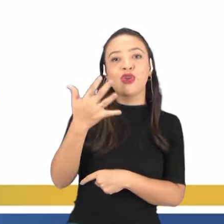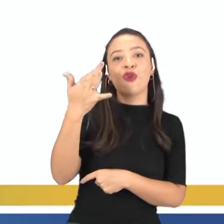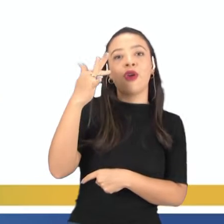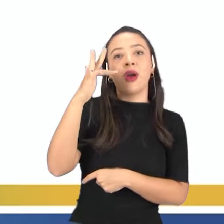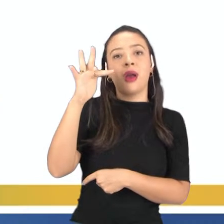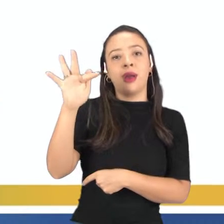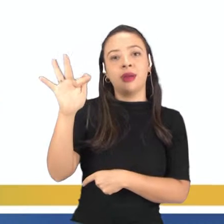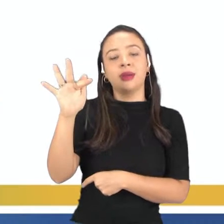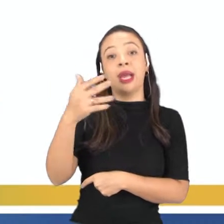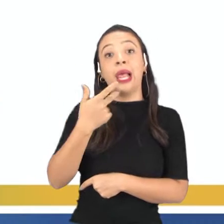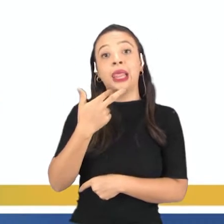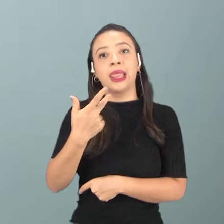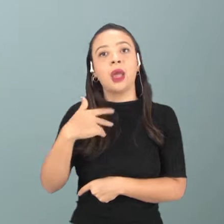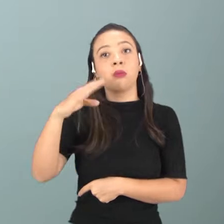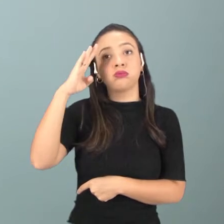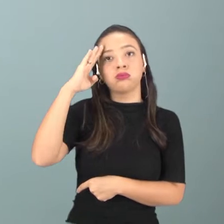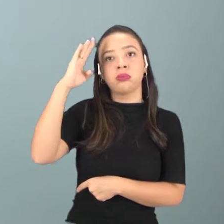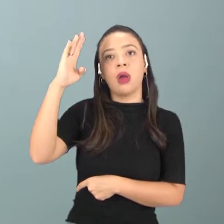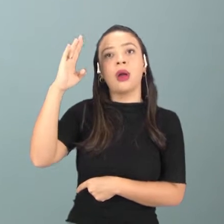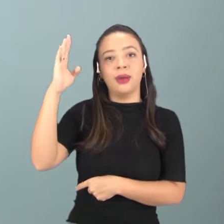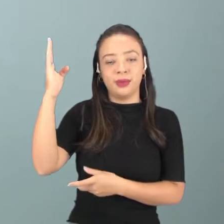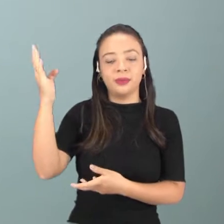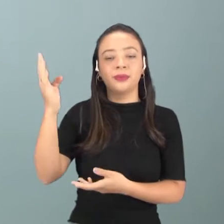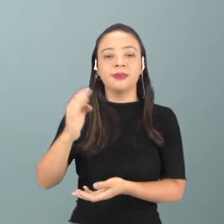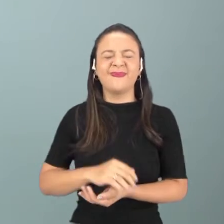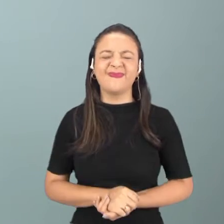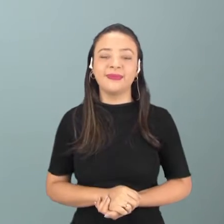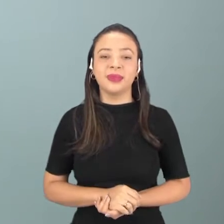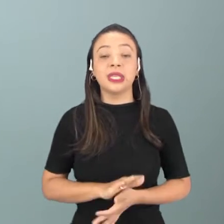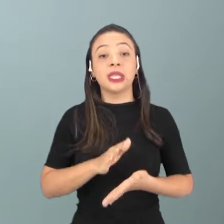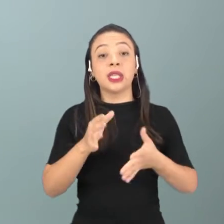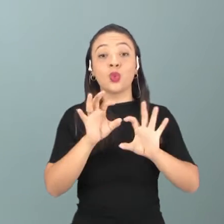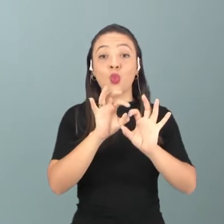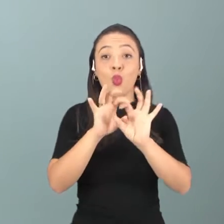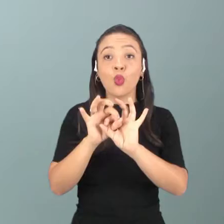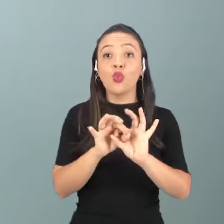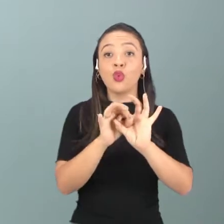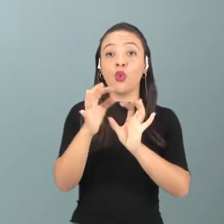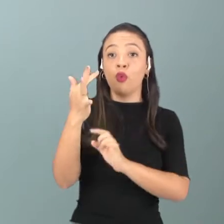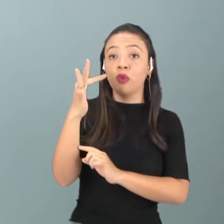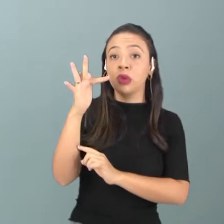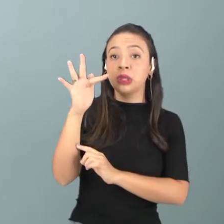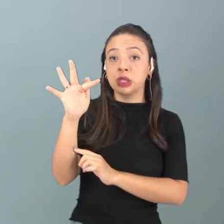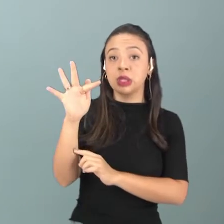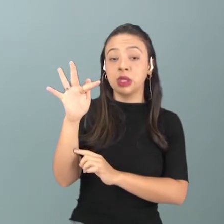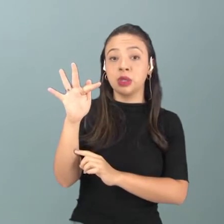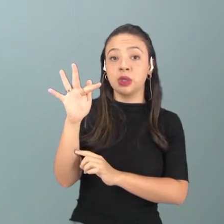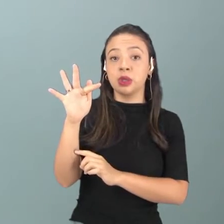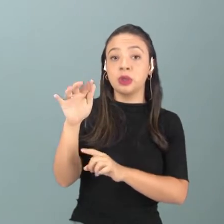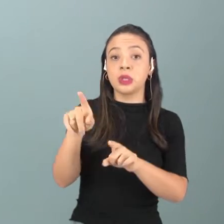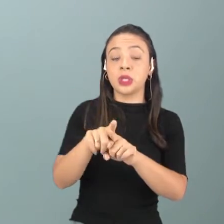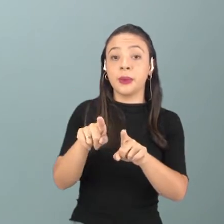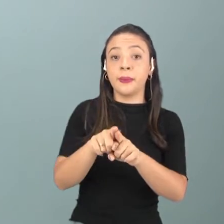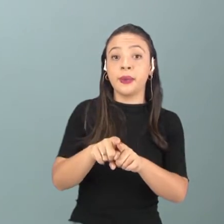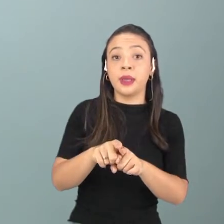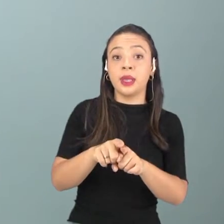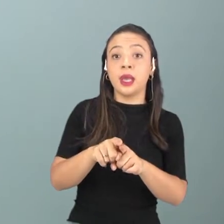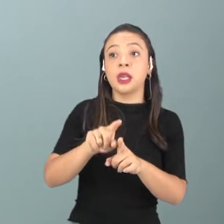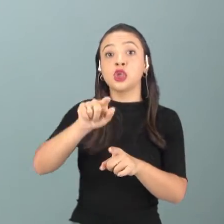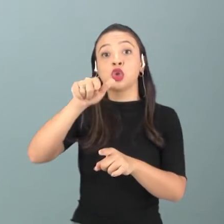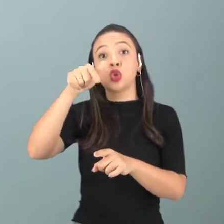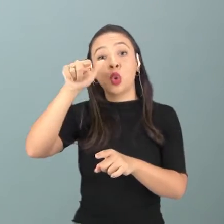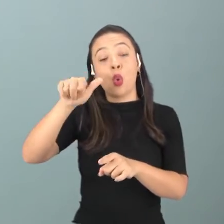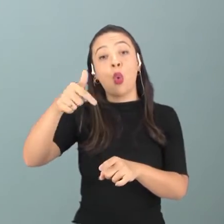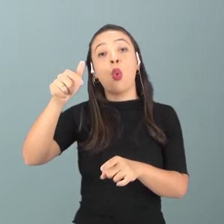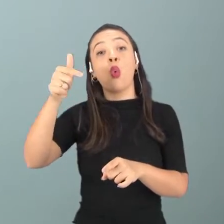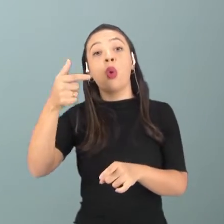língua mãe, a língua dominante na época. Então, com a junção do francês àquelas primeiras influências linguísticas que nós vimos lá